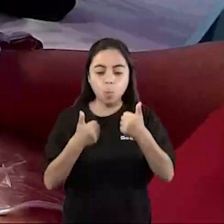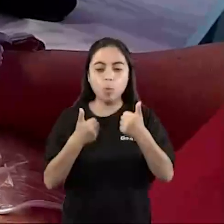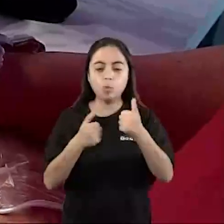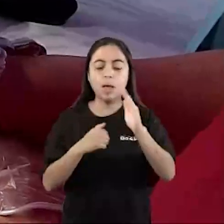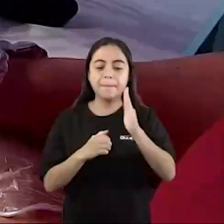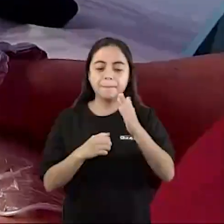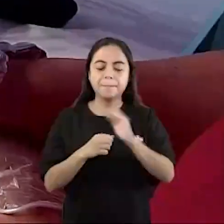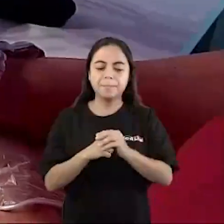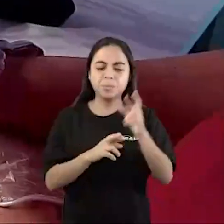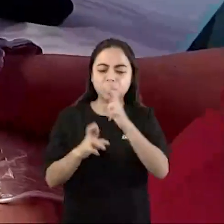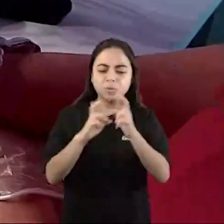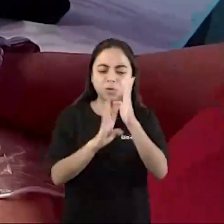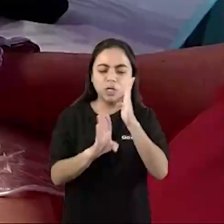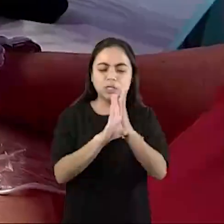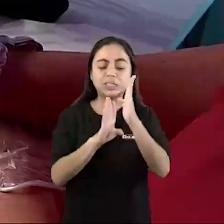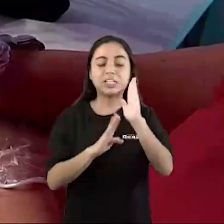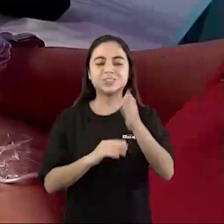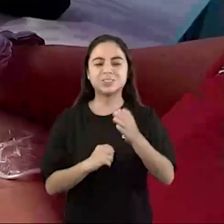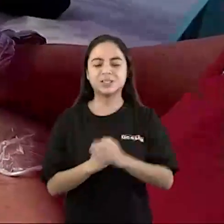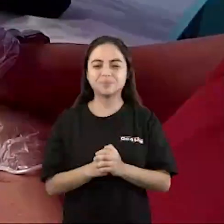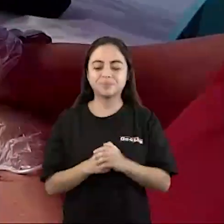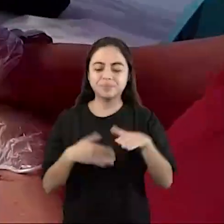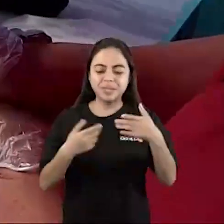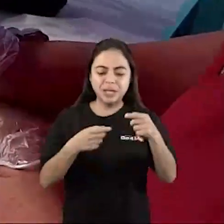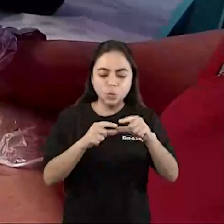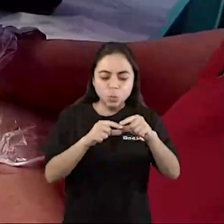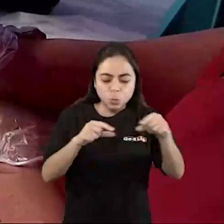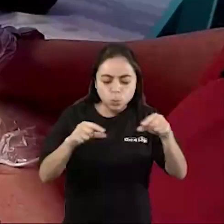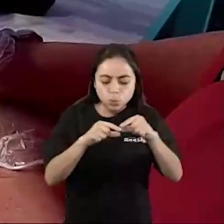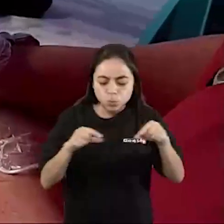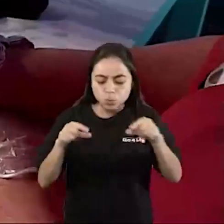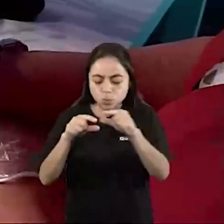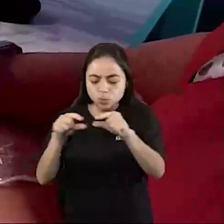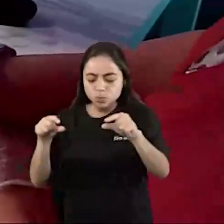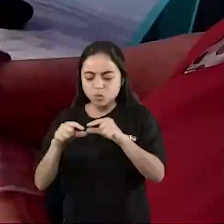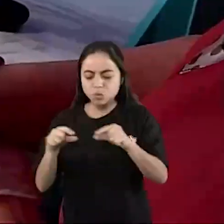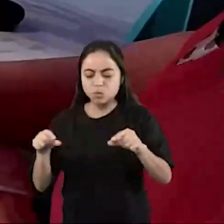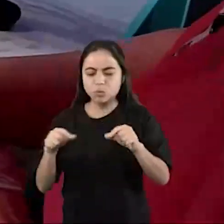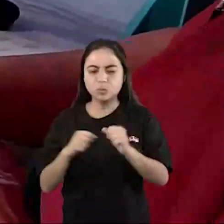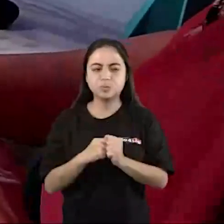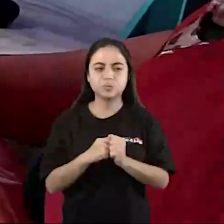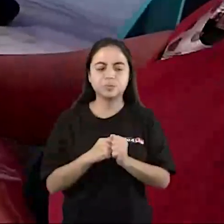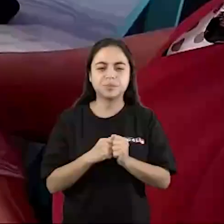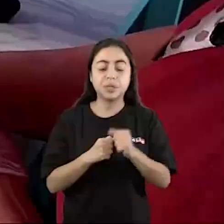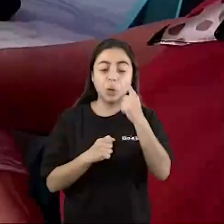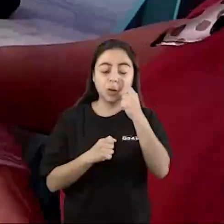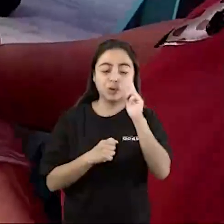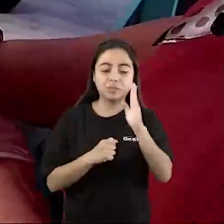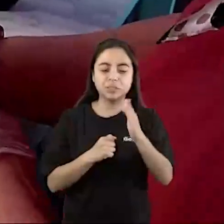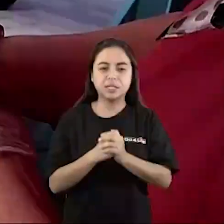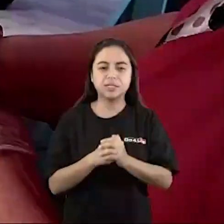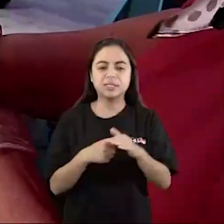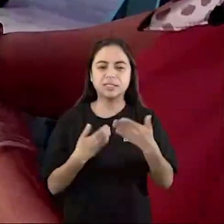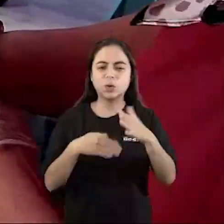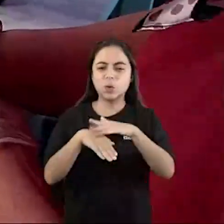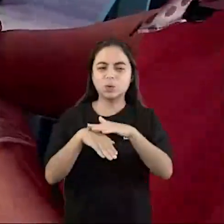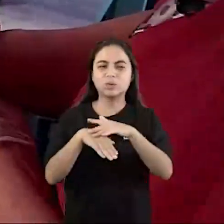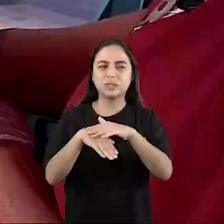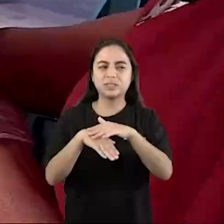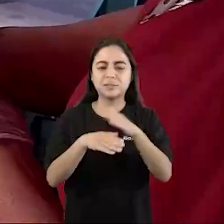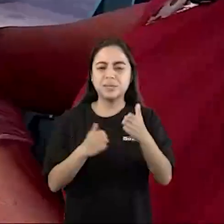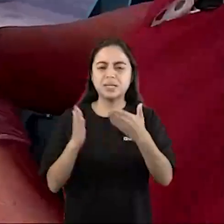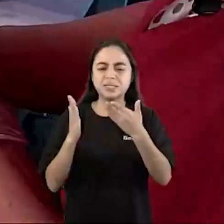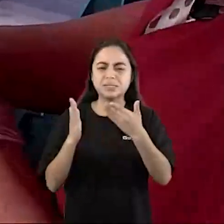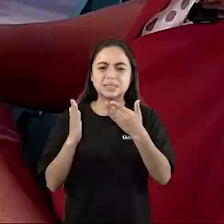uma lâmina de um paciente com lesões liquenificadas e untuosas, onde a pergunta foi: que